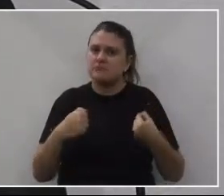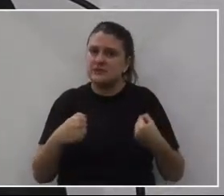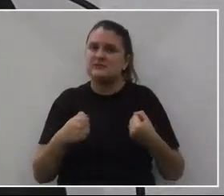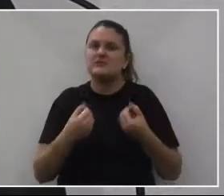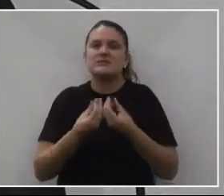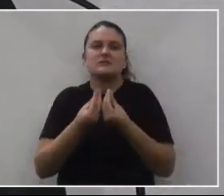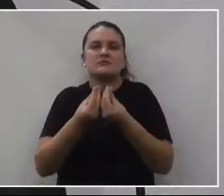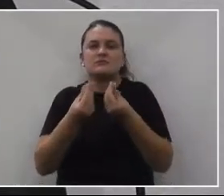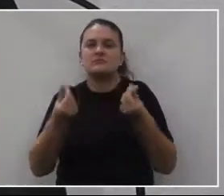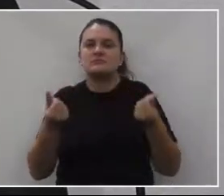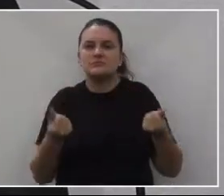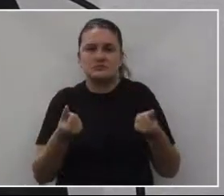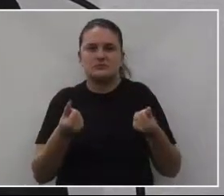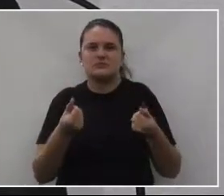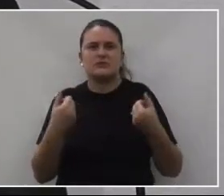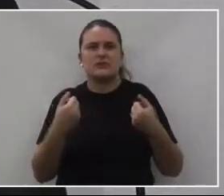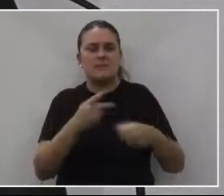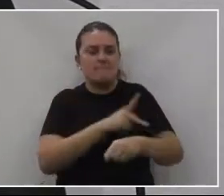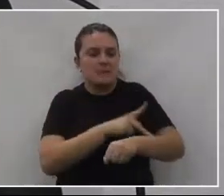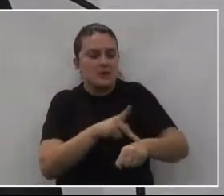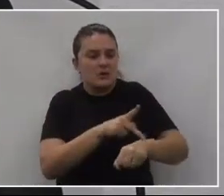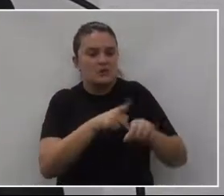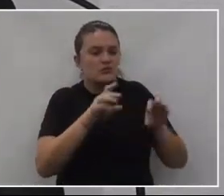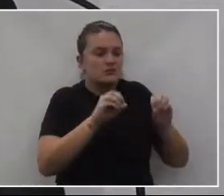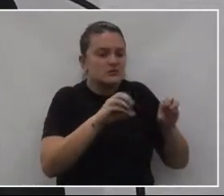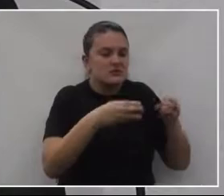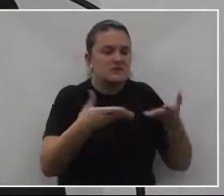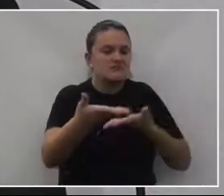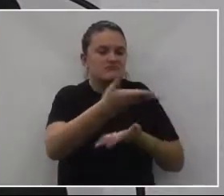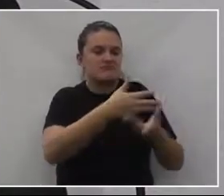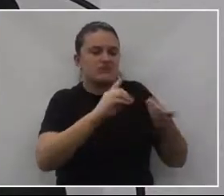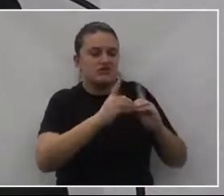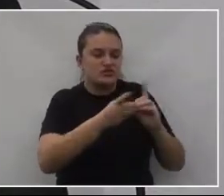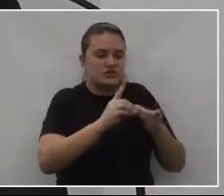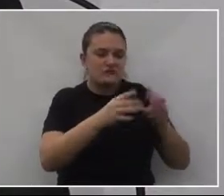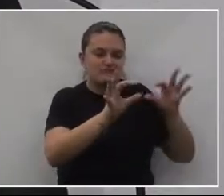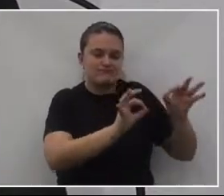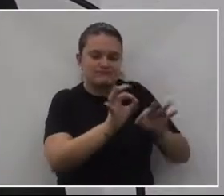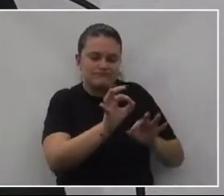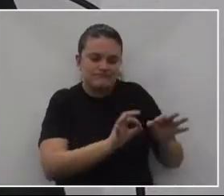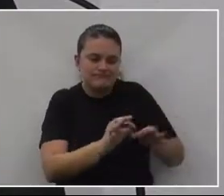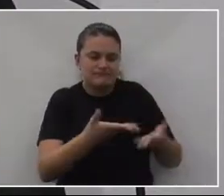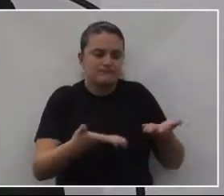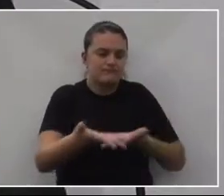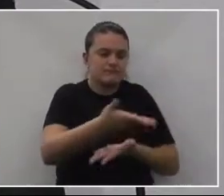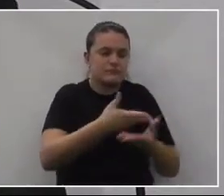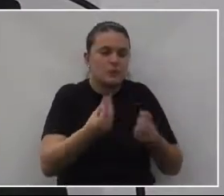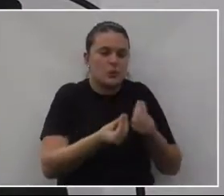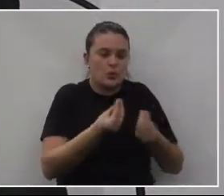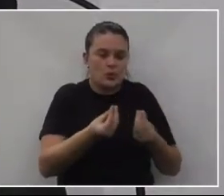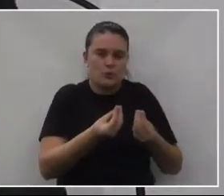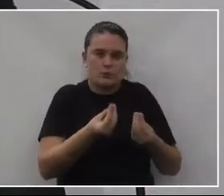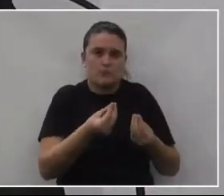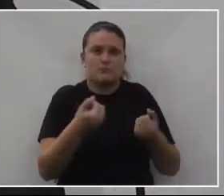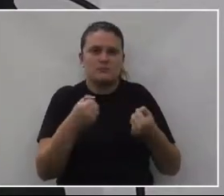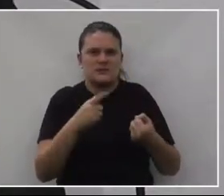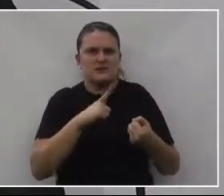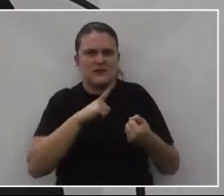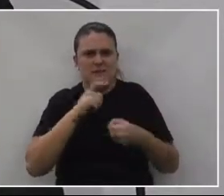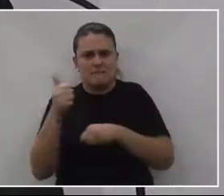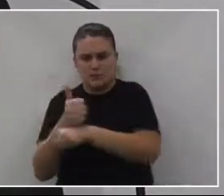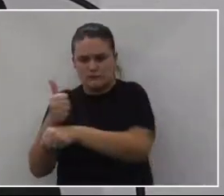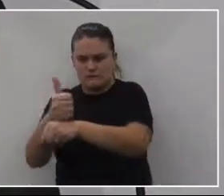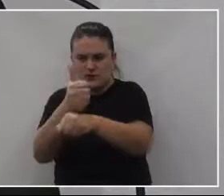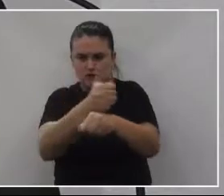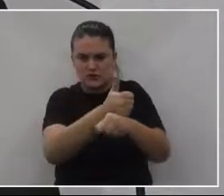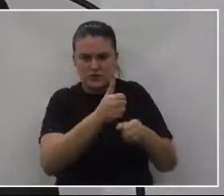extremamente pedagógica, acima de tudo, didática, planejada, articulada e em rede, o que é mais legal, né? A saúde